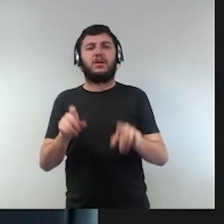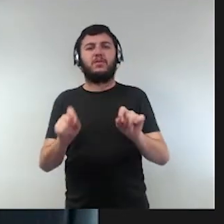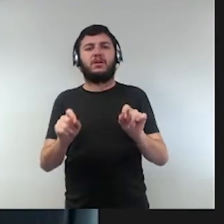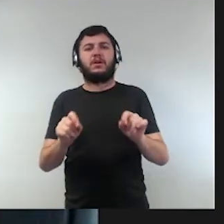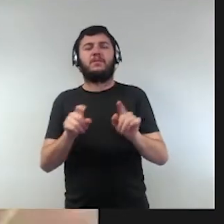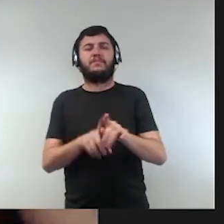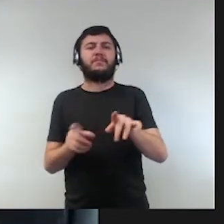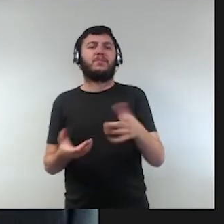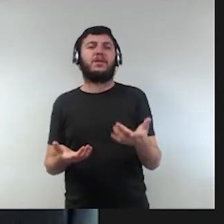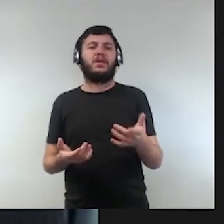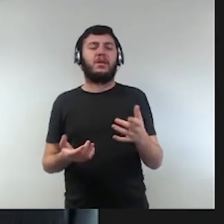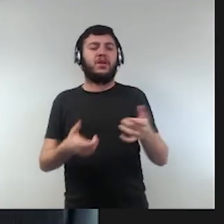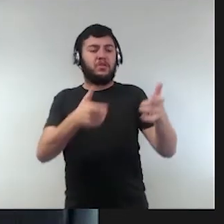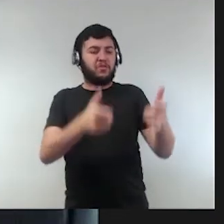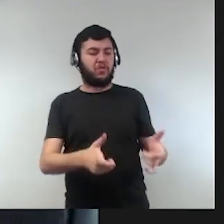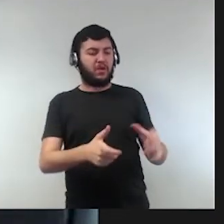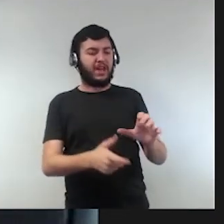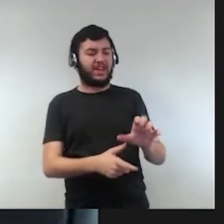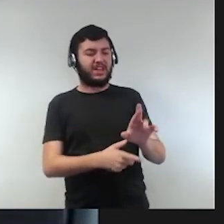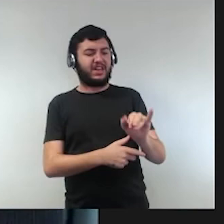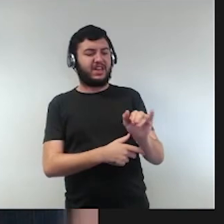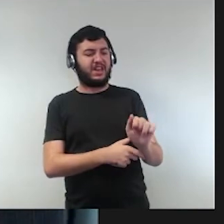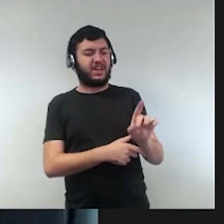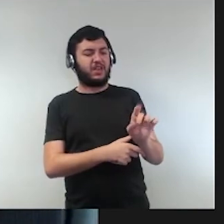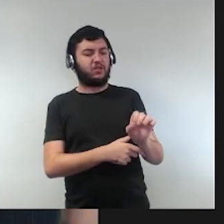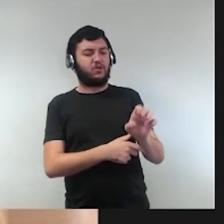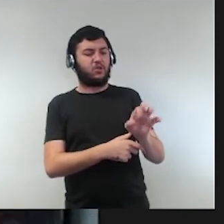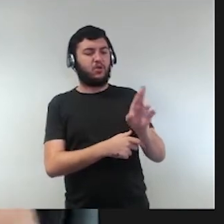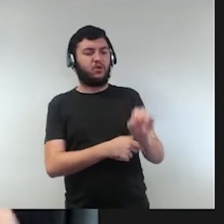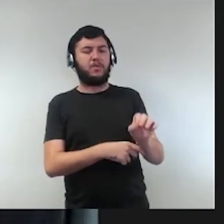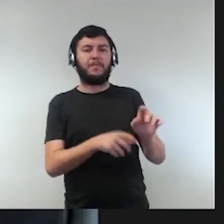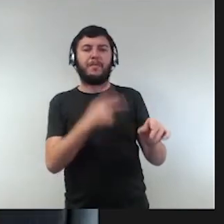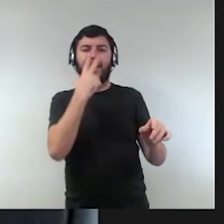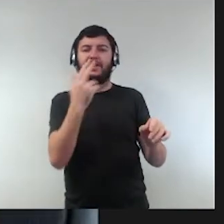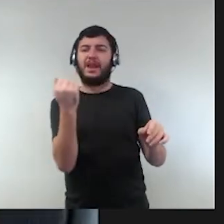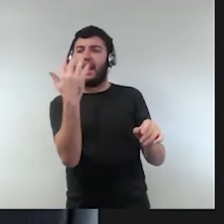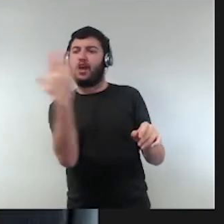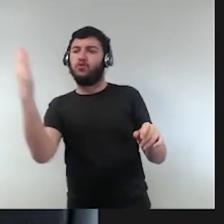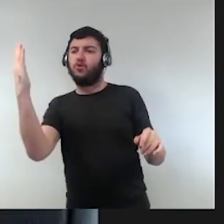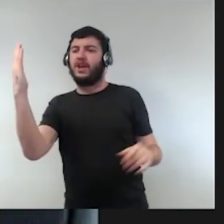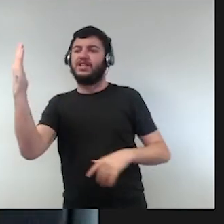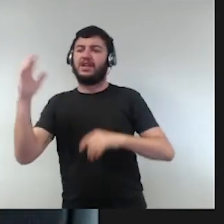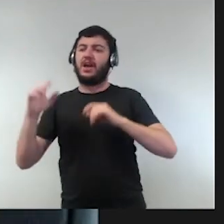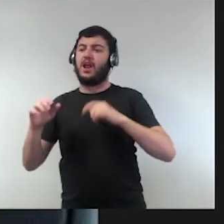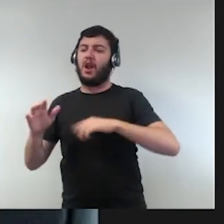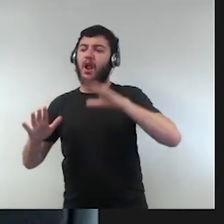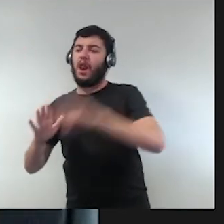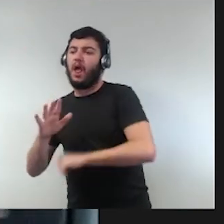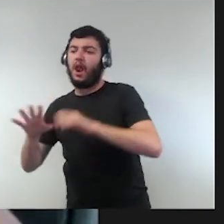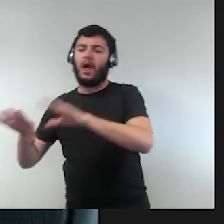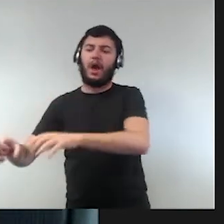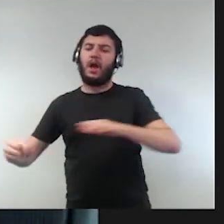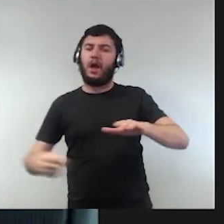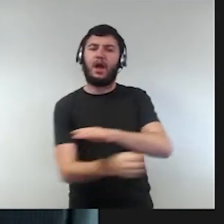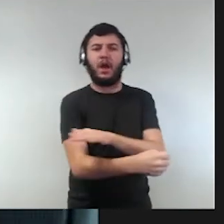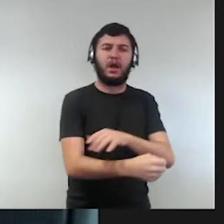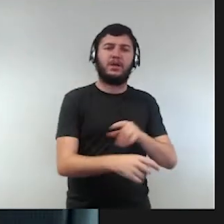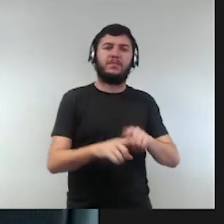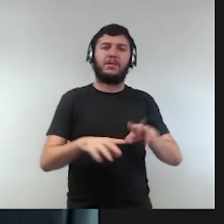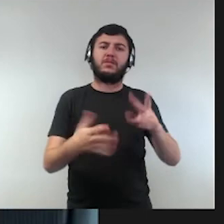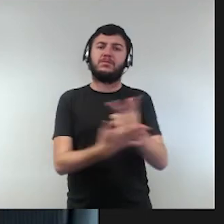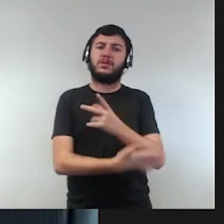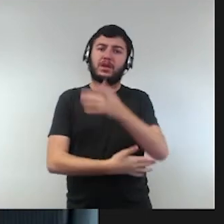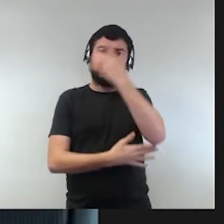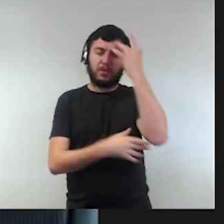legalizados, que não foram retirados da natureza, e é preciso que as pessoas voltem um pouco ao seu conhecimento sobre